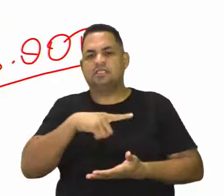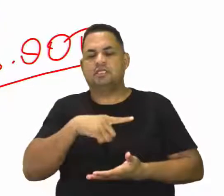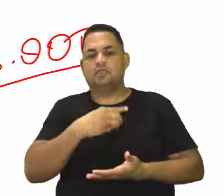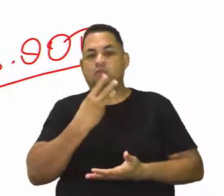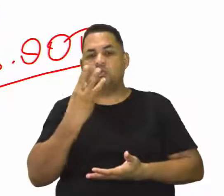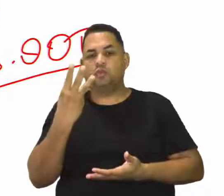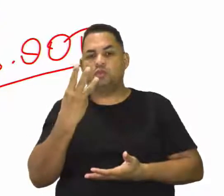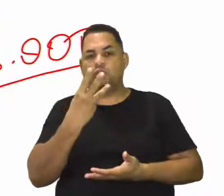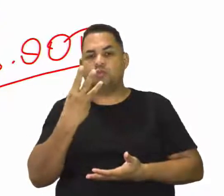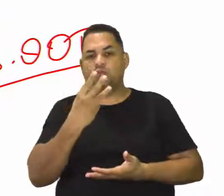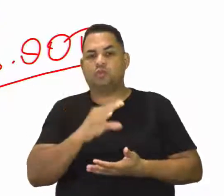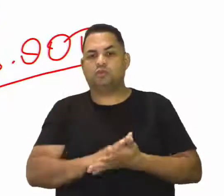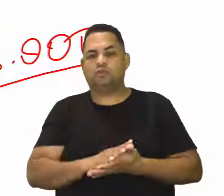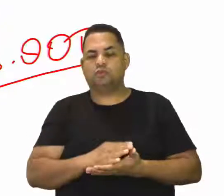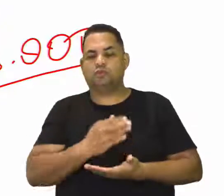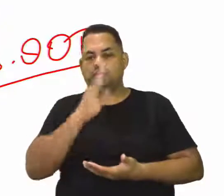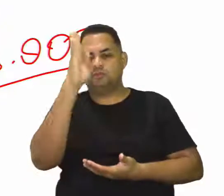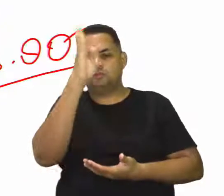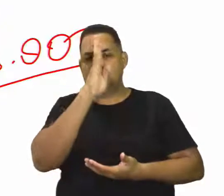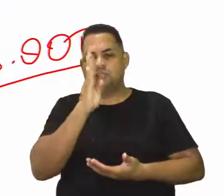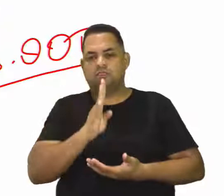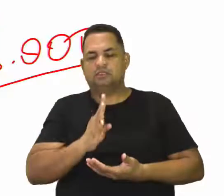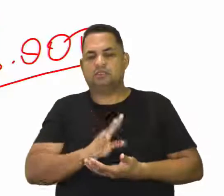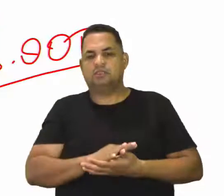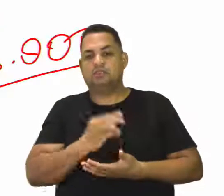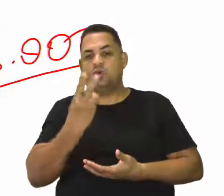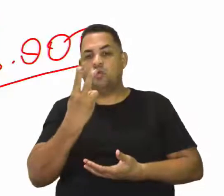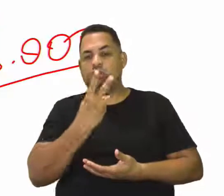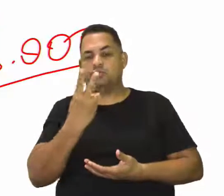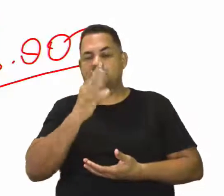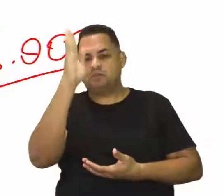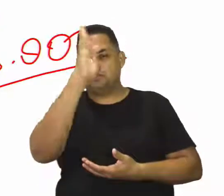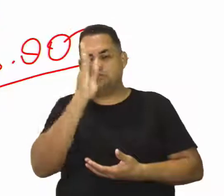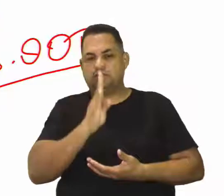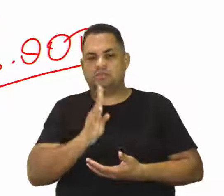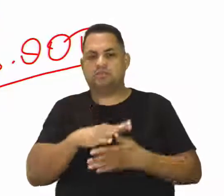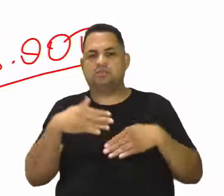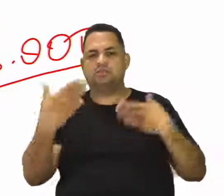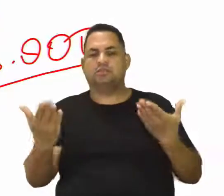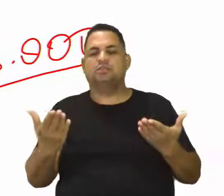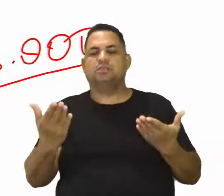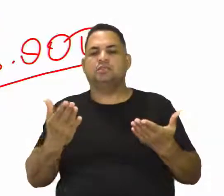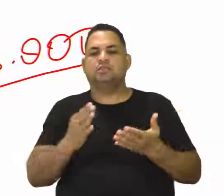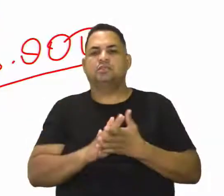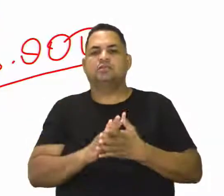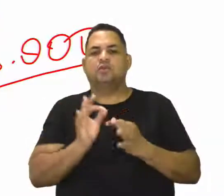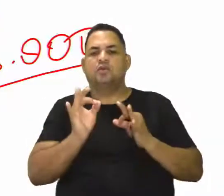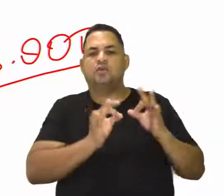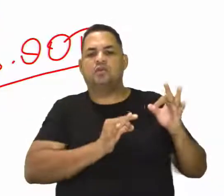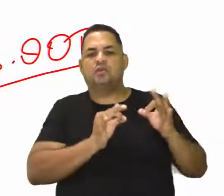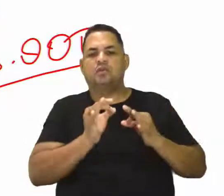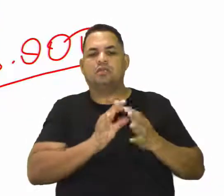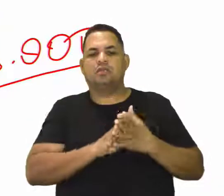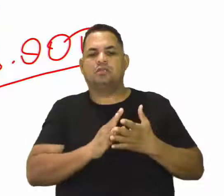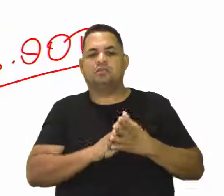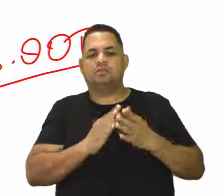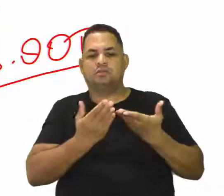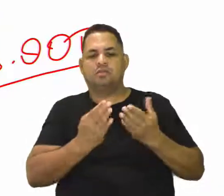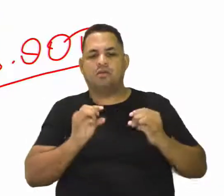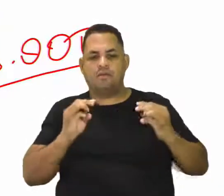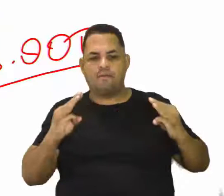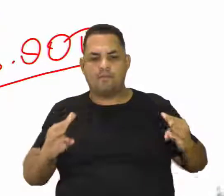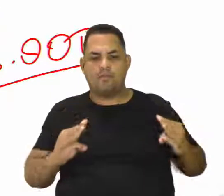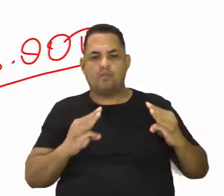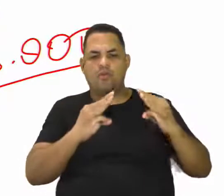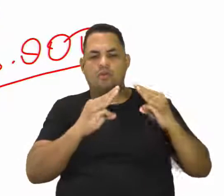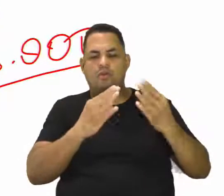brasileiros que estão nesse nessa relação tanto é que foi criado o memorial essas pessoas que